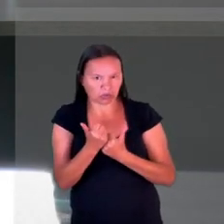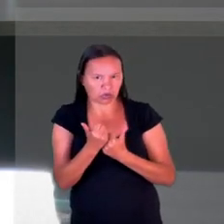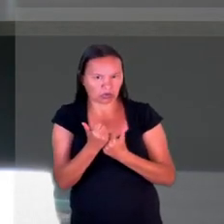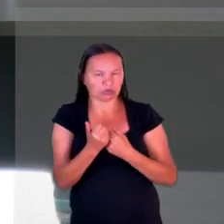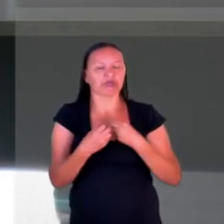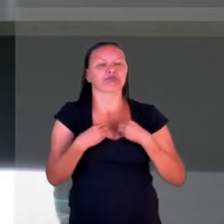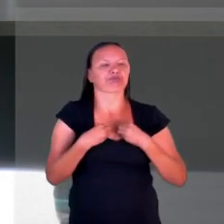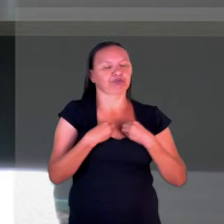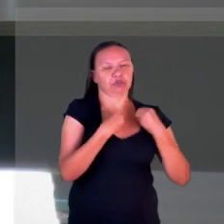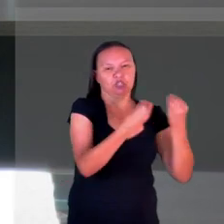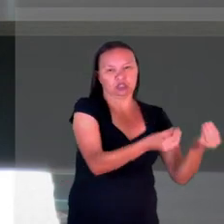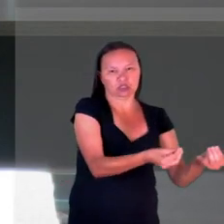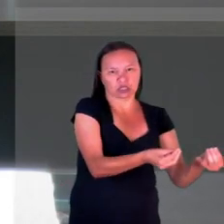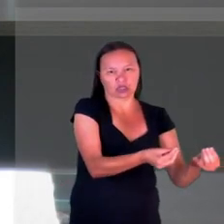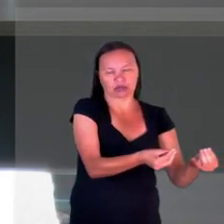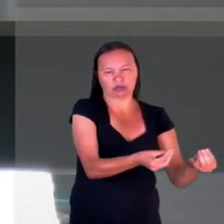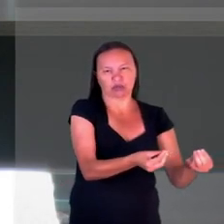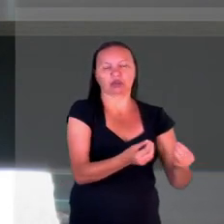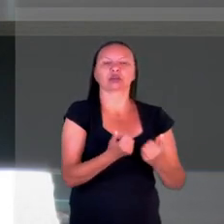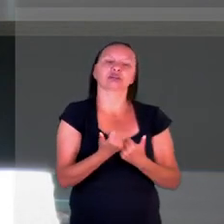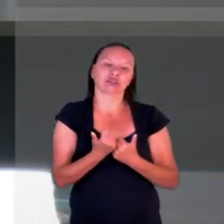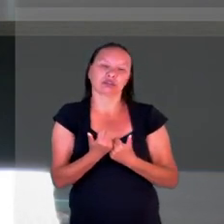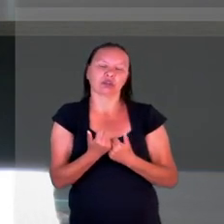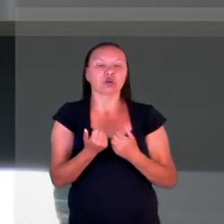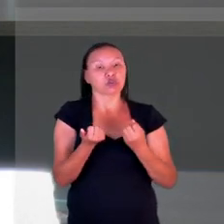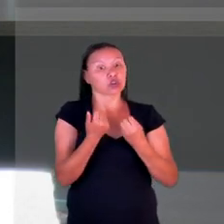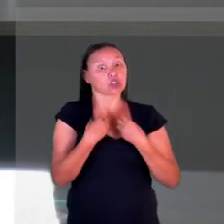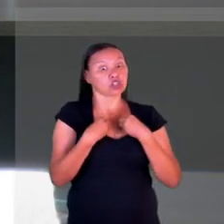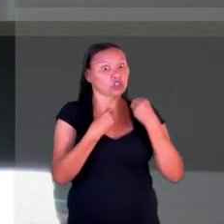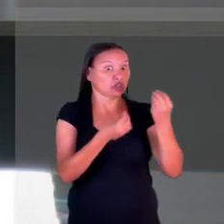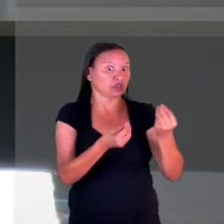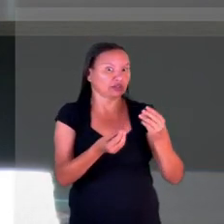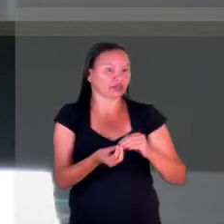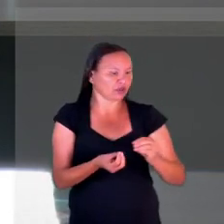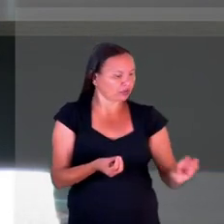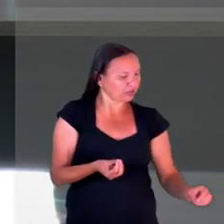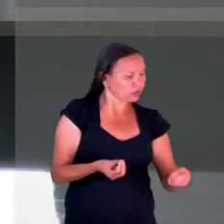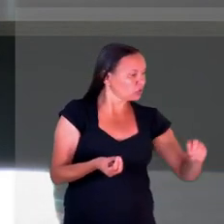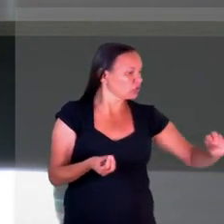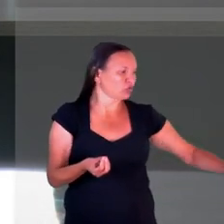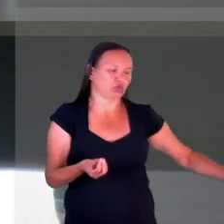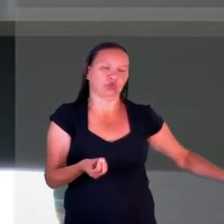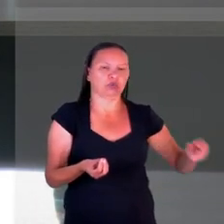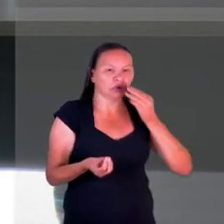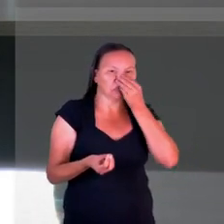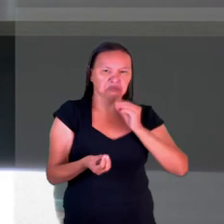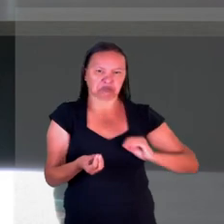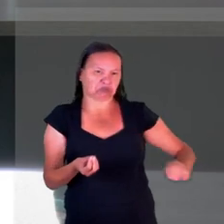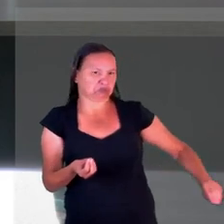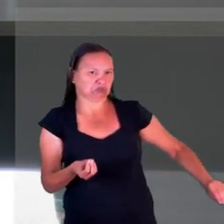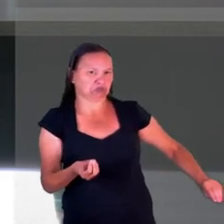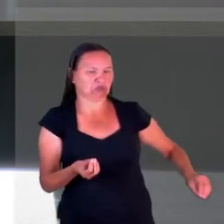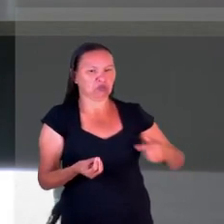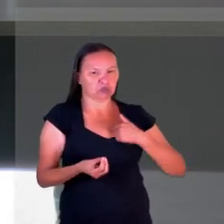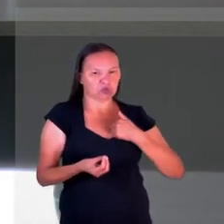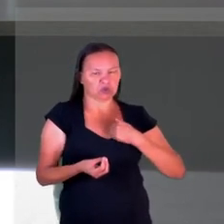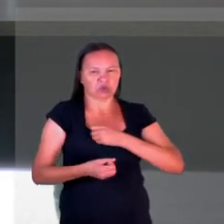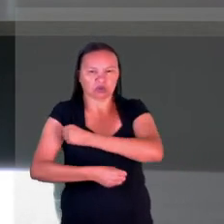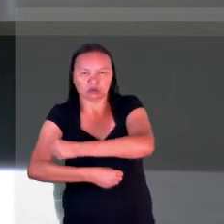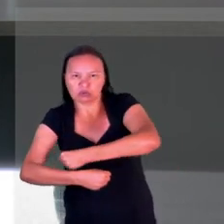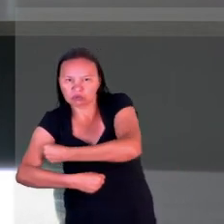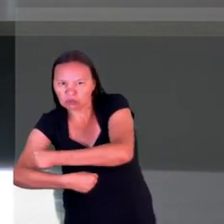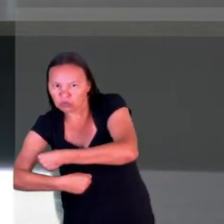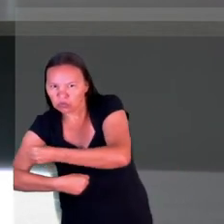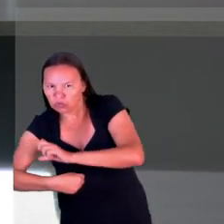si não quando a gente dá o excedente não quando a gente quer tirar da nossa cozinha